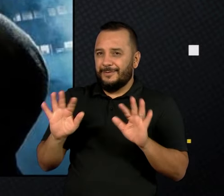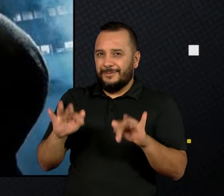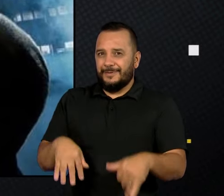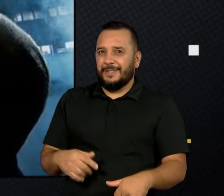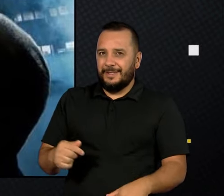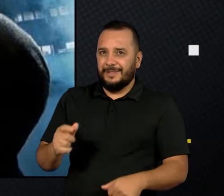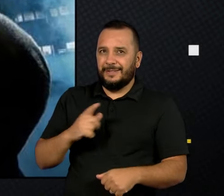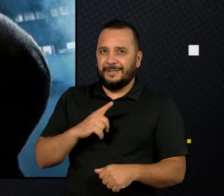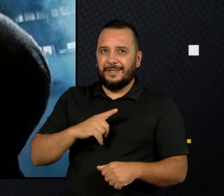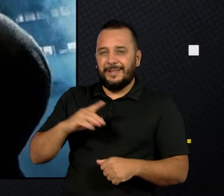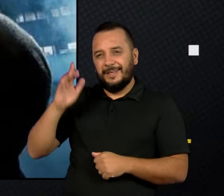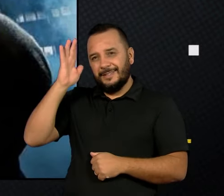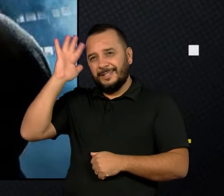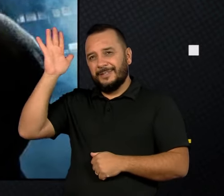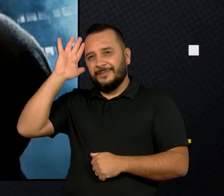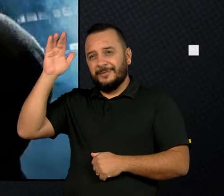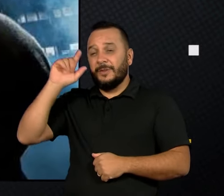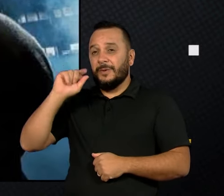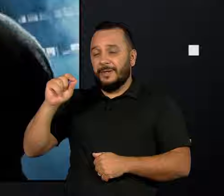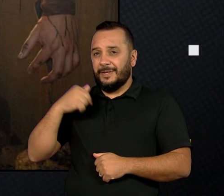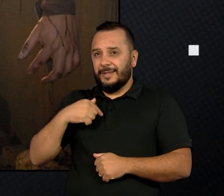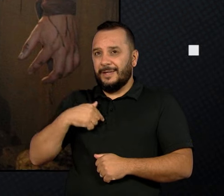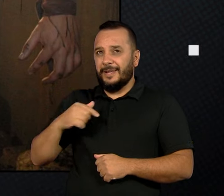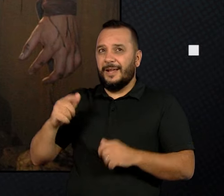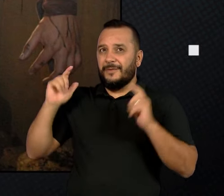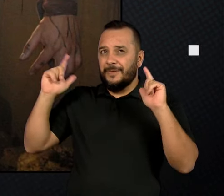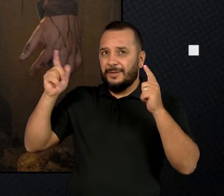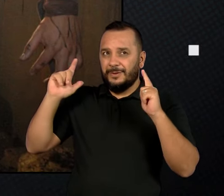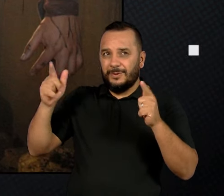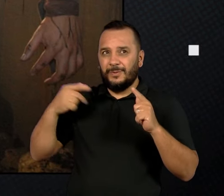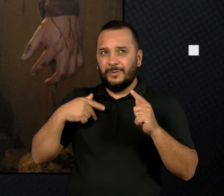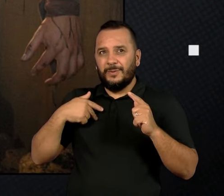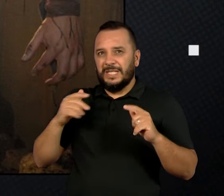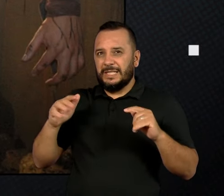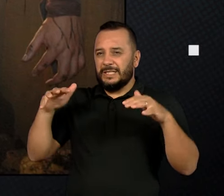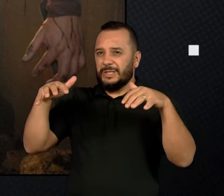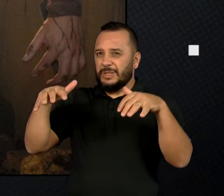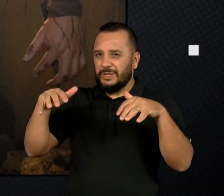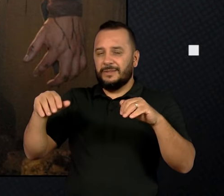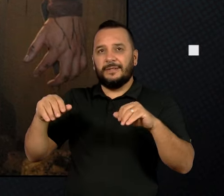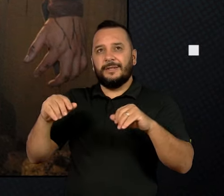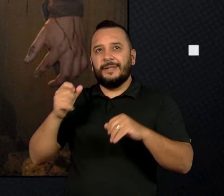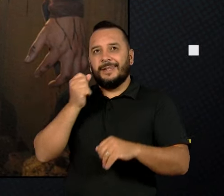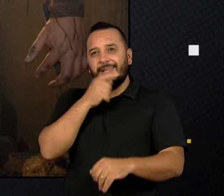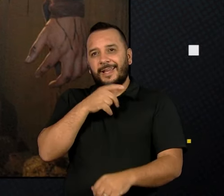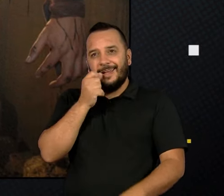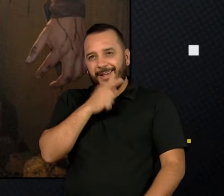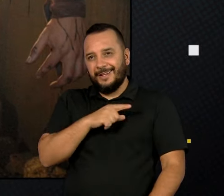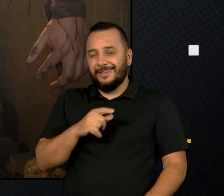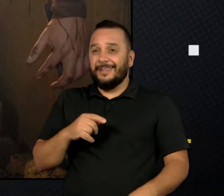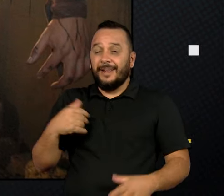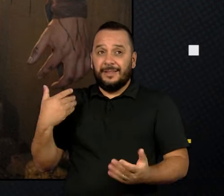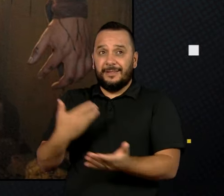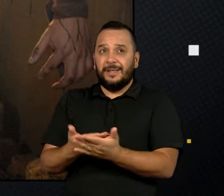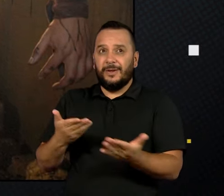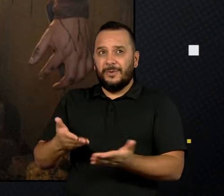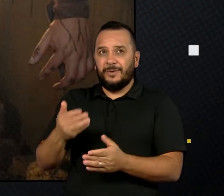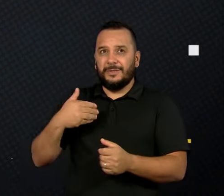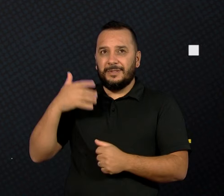da aventura, da fantasia, tinha muita comédia. E a comédia é o que até hoje faz com que as